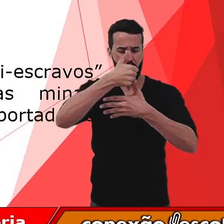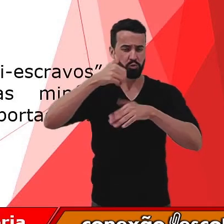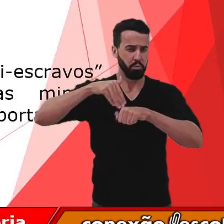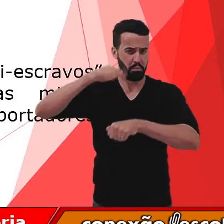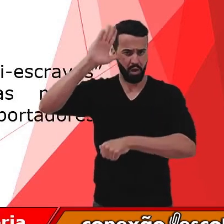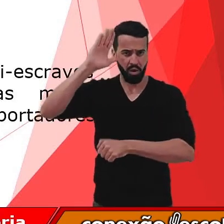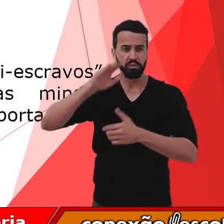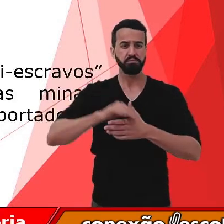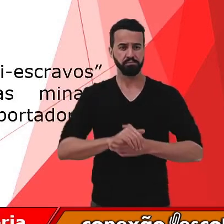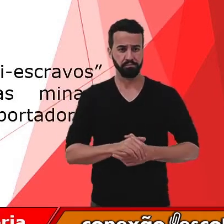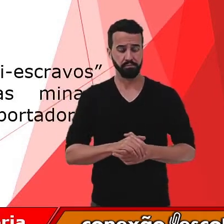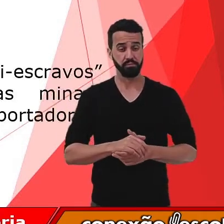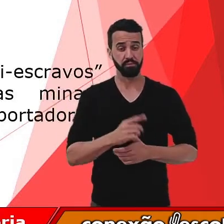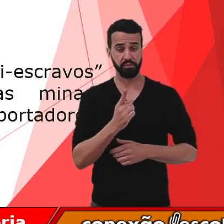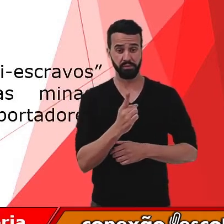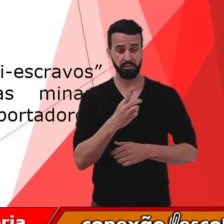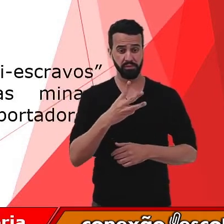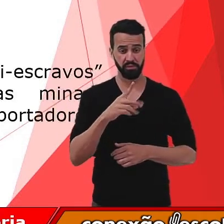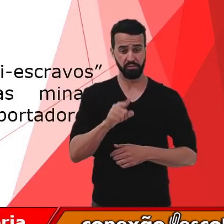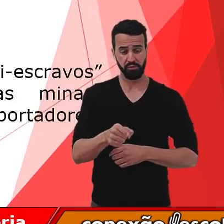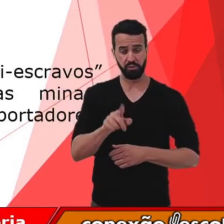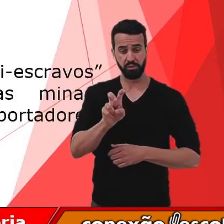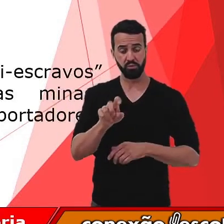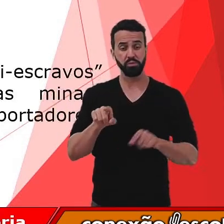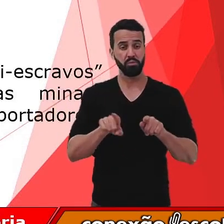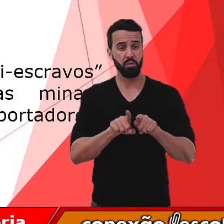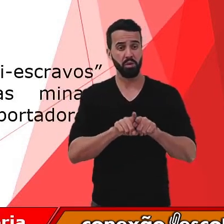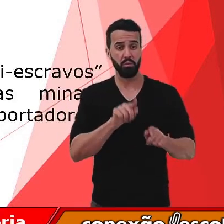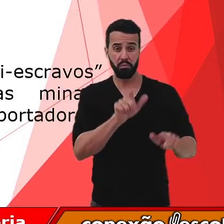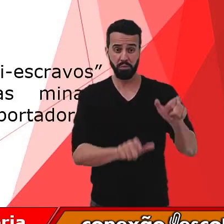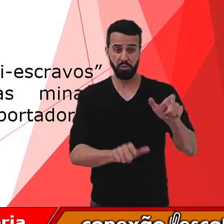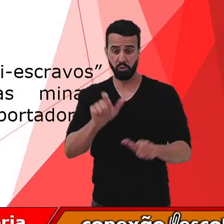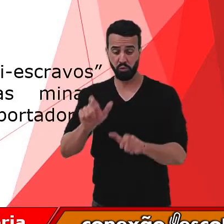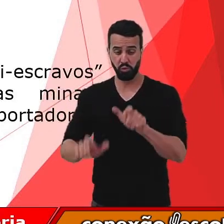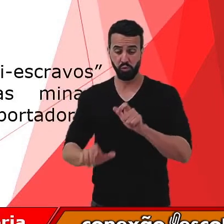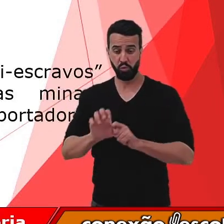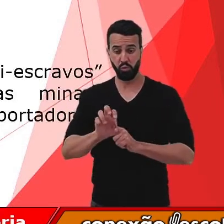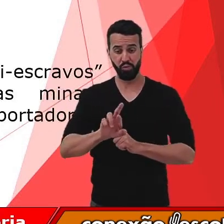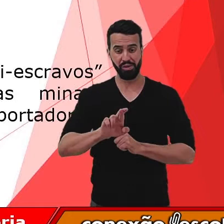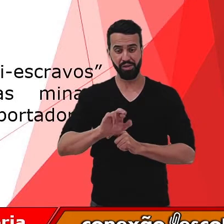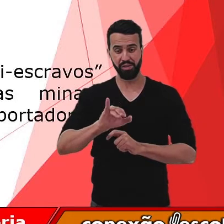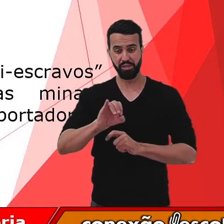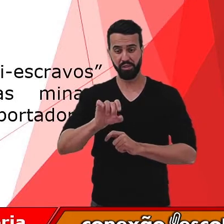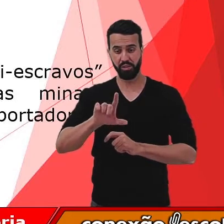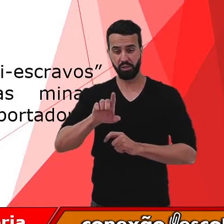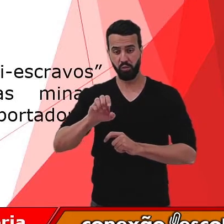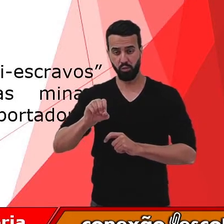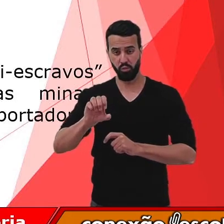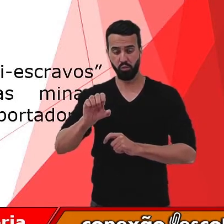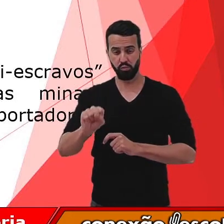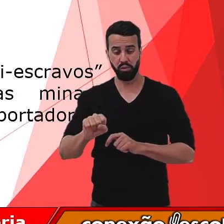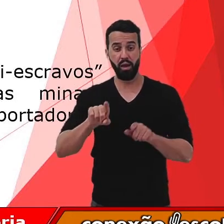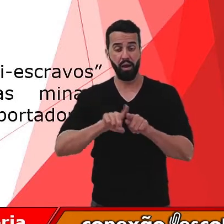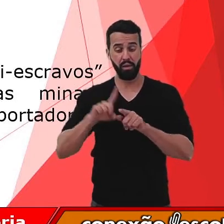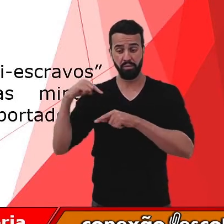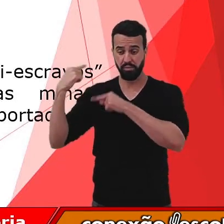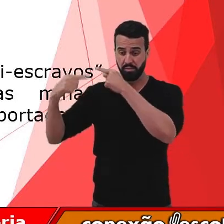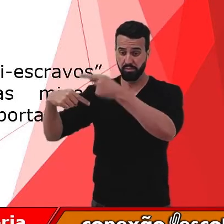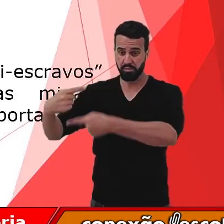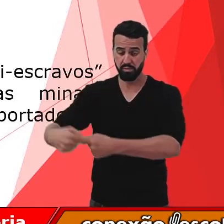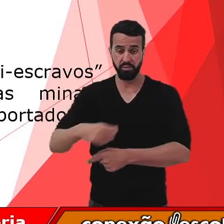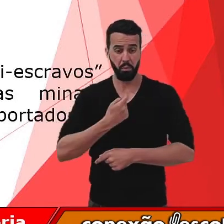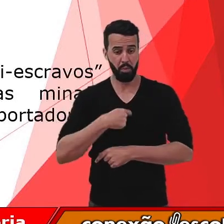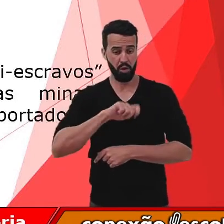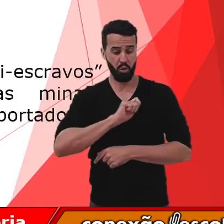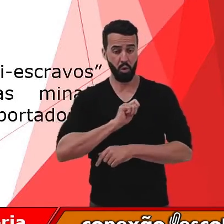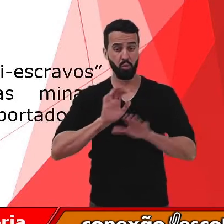Nós temos ali 13,5% compostos por crioulos, que eram descendentes de espanhóis e